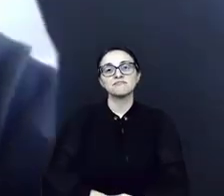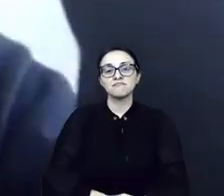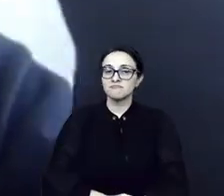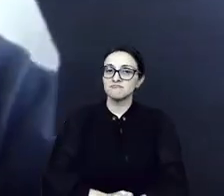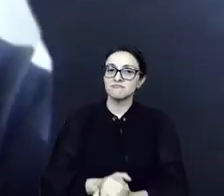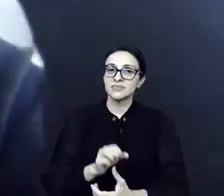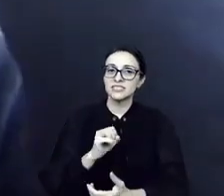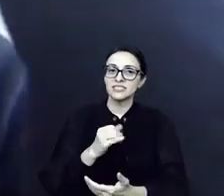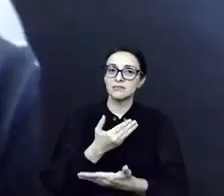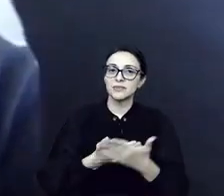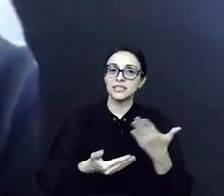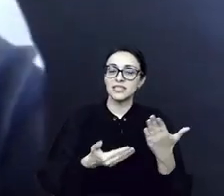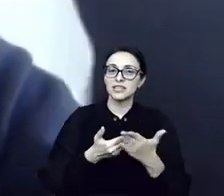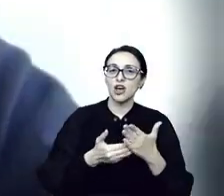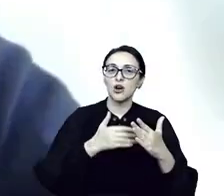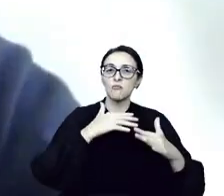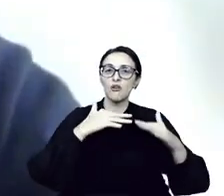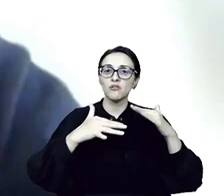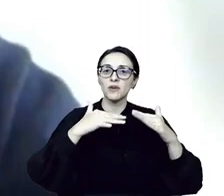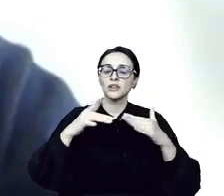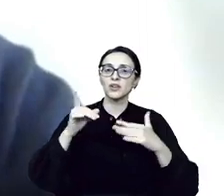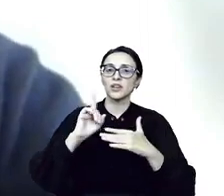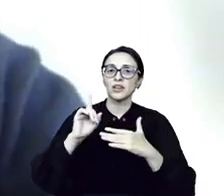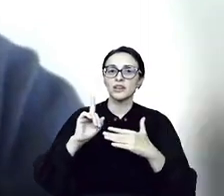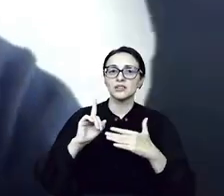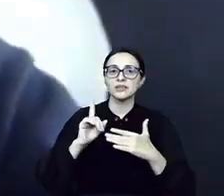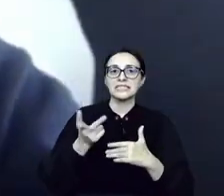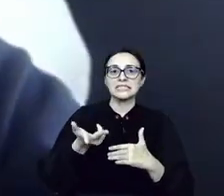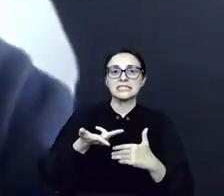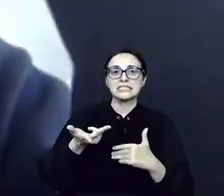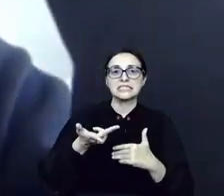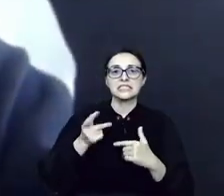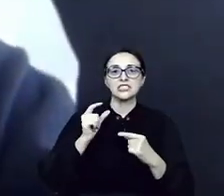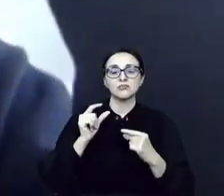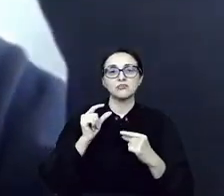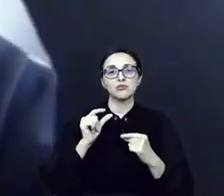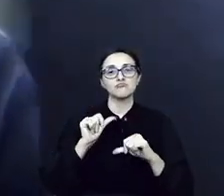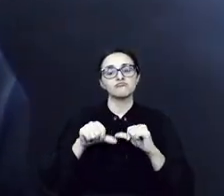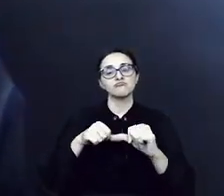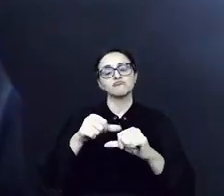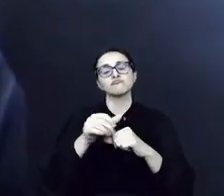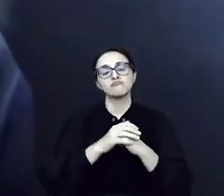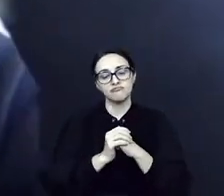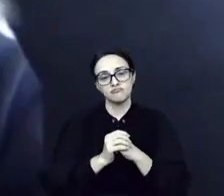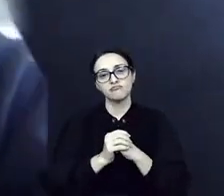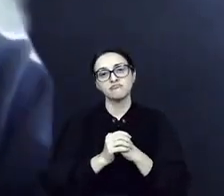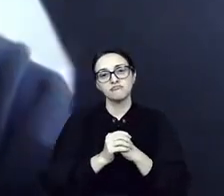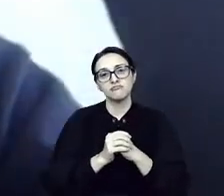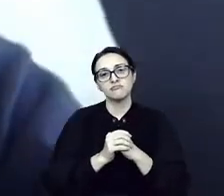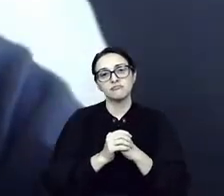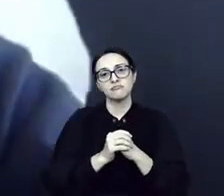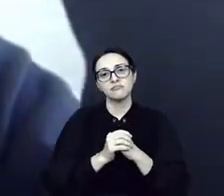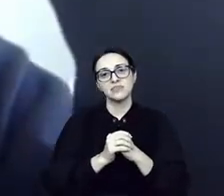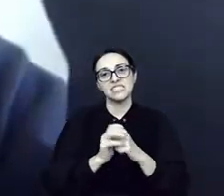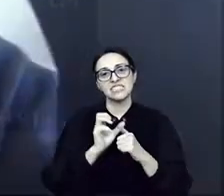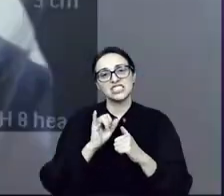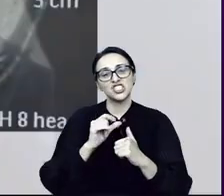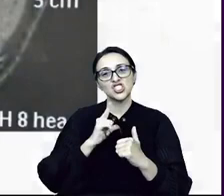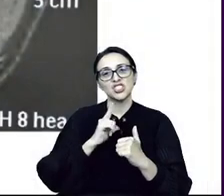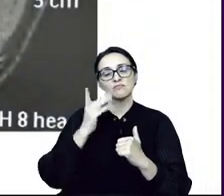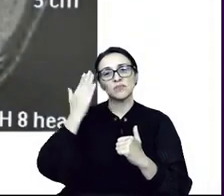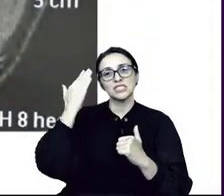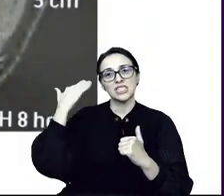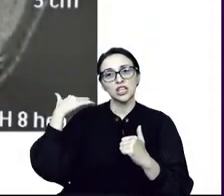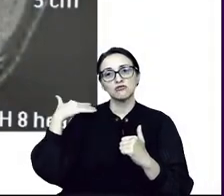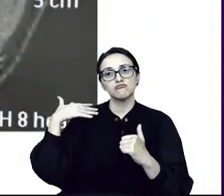ele perdeu a amplitude de movimento ou não, às vezes acelera um pouco, né, essas alterações. Se ele já tinha uma